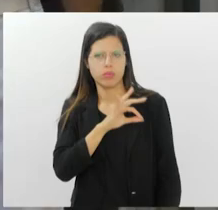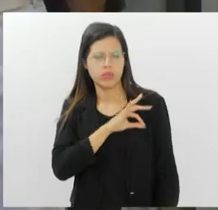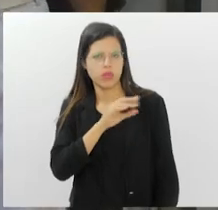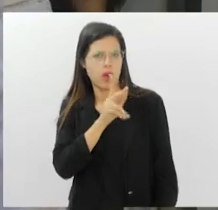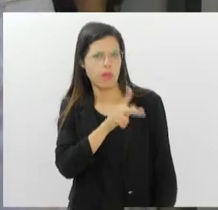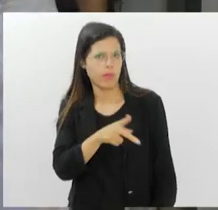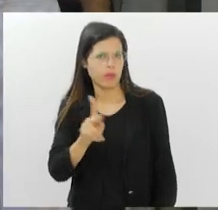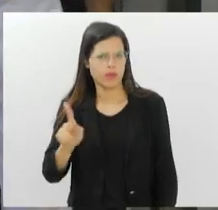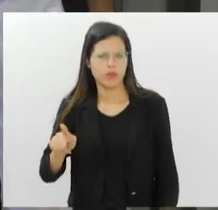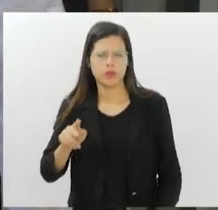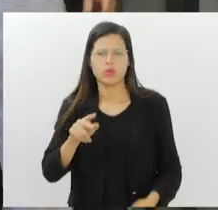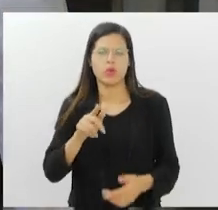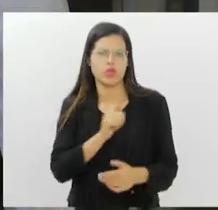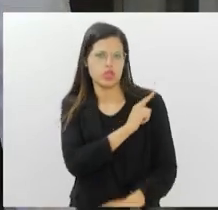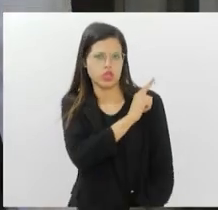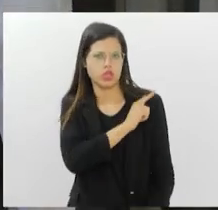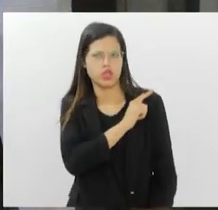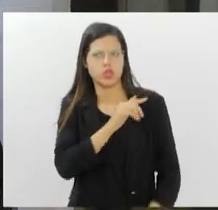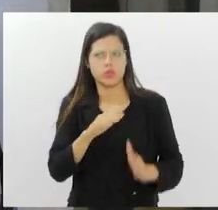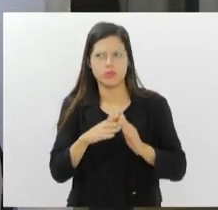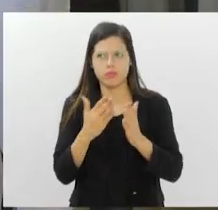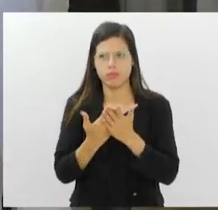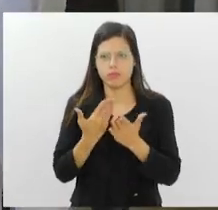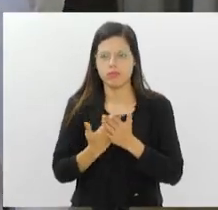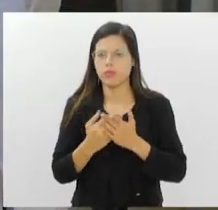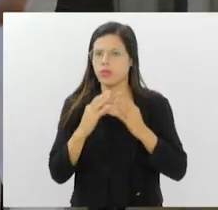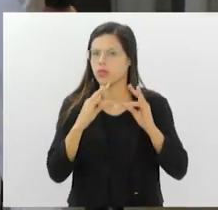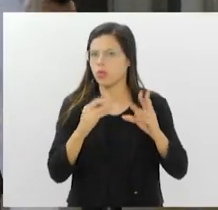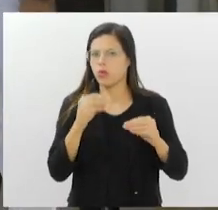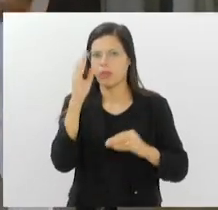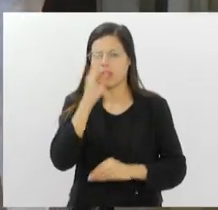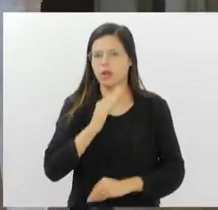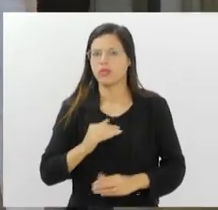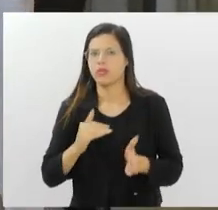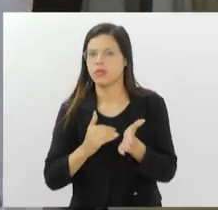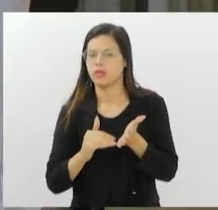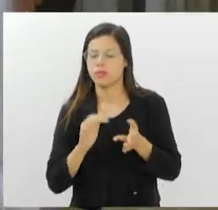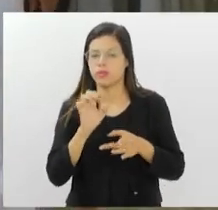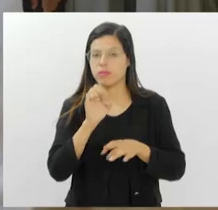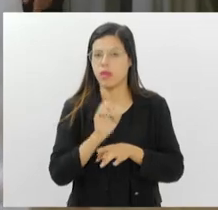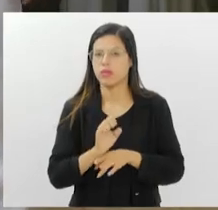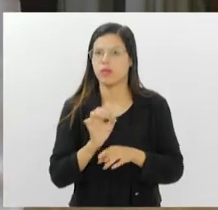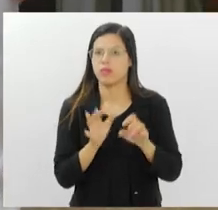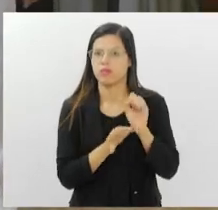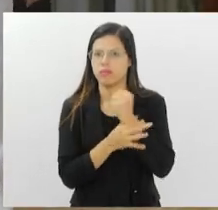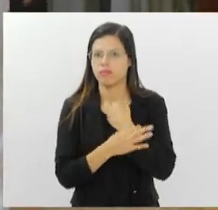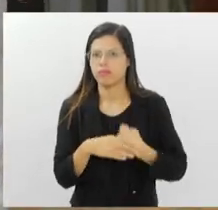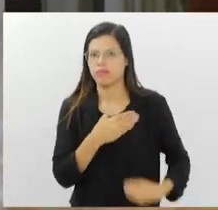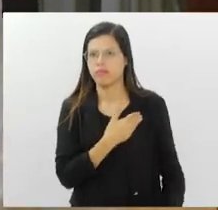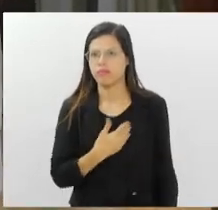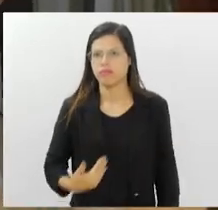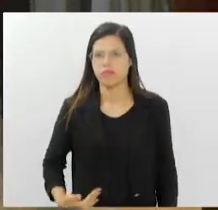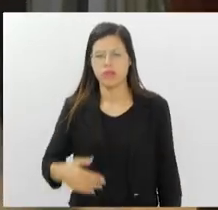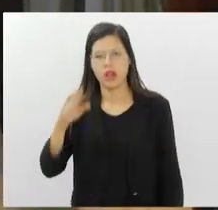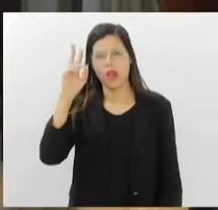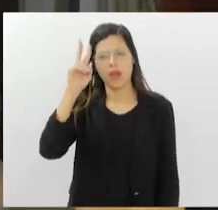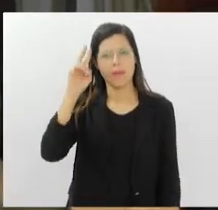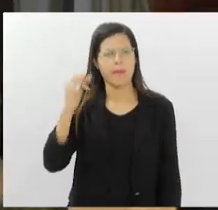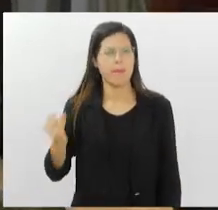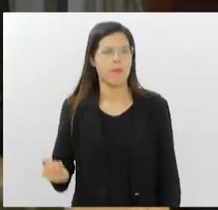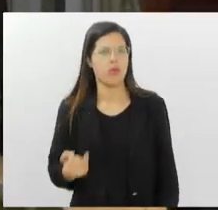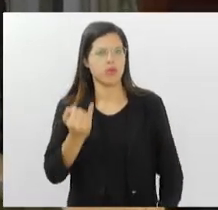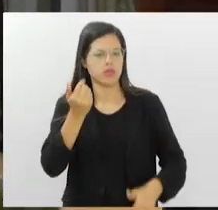professores e gestores escolares de todo o país. O secretário estadual de Segurança Pública lembrou da importância do